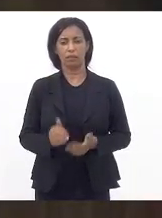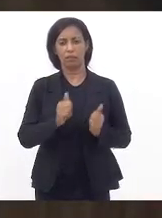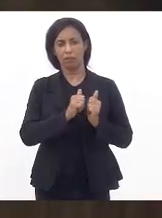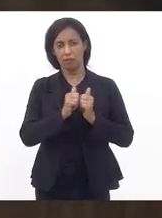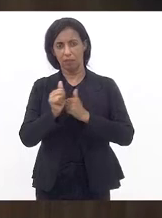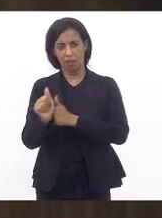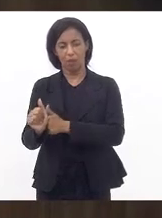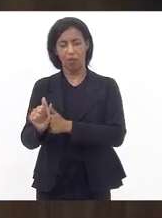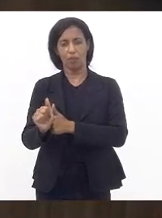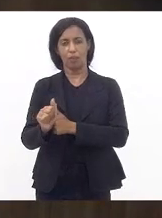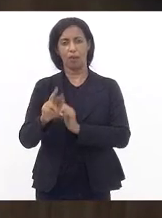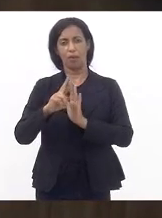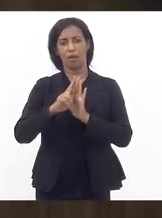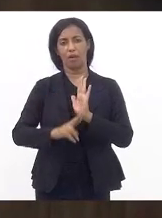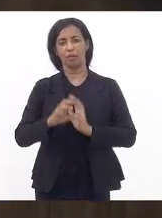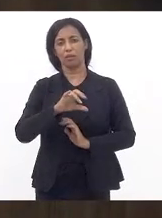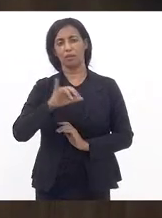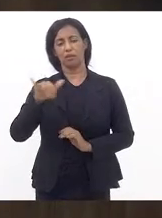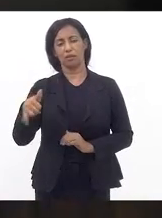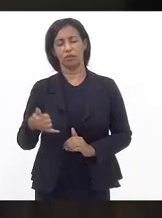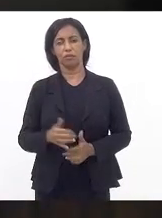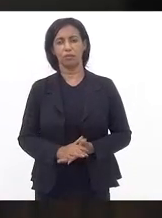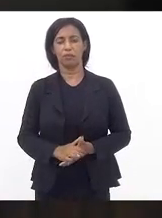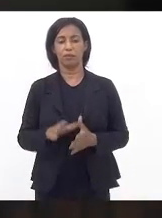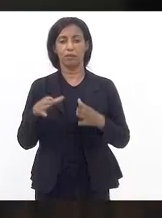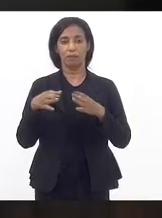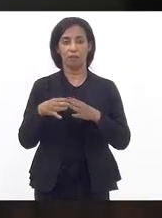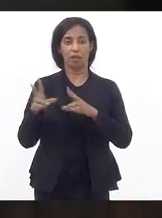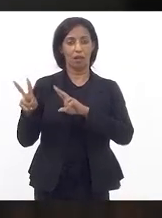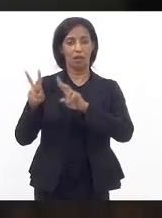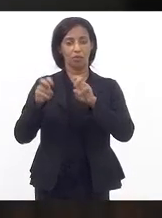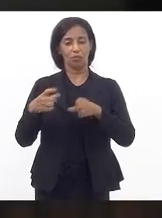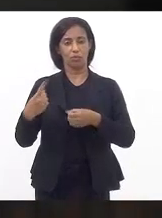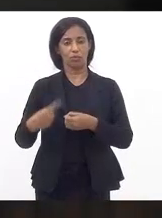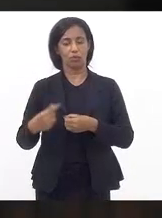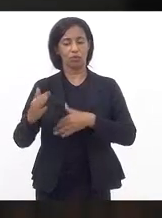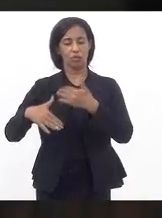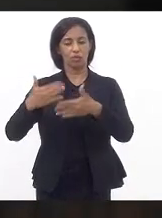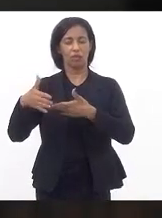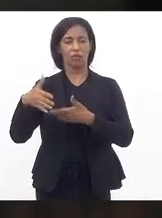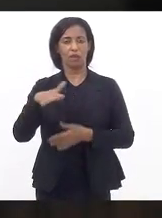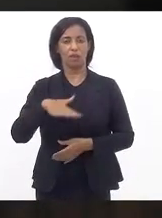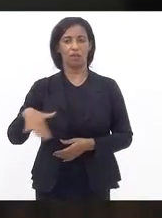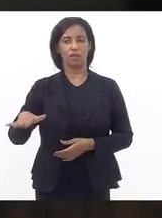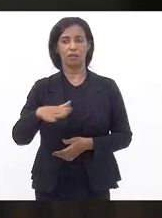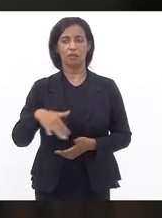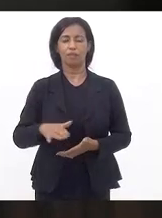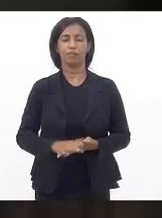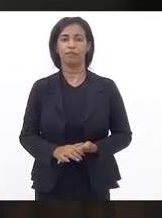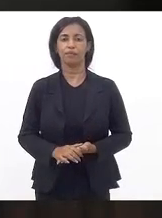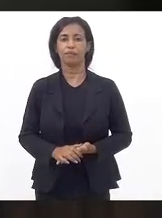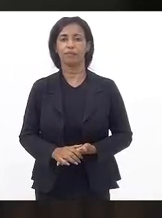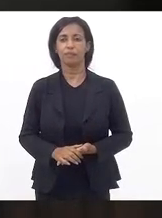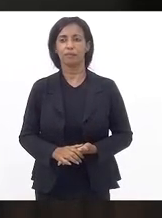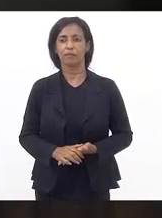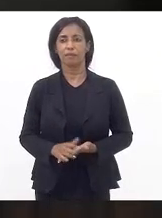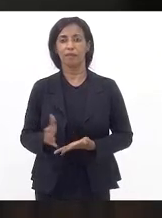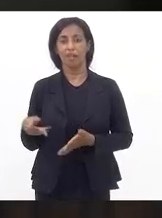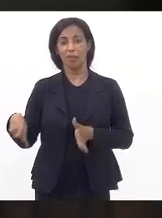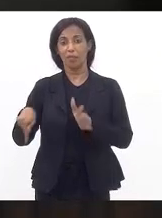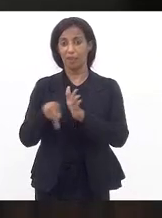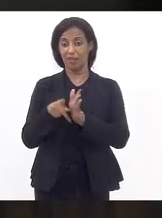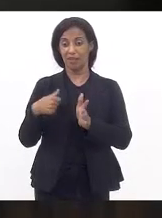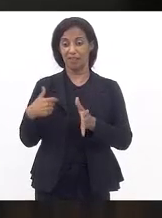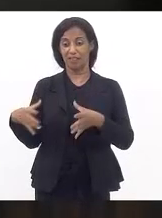acompanha o relatório da ccj presidente pela comissão de assuntos municipais nesse momento regionais faço